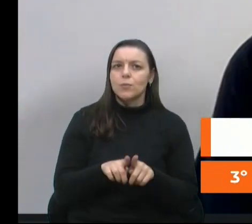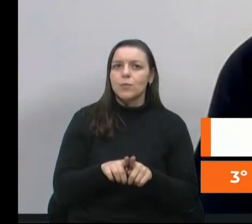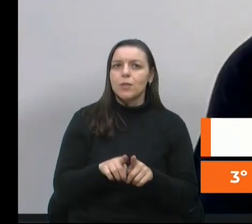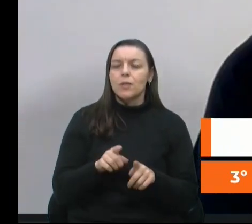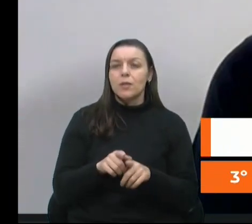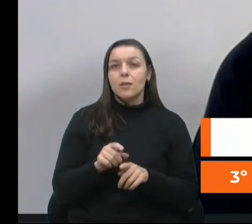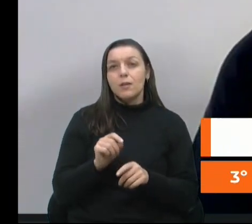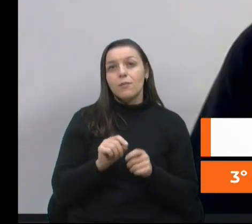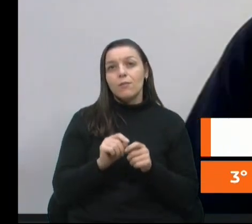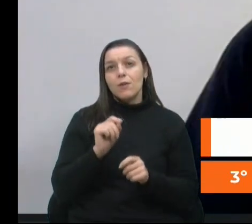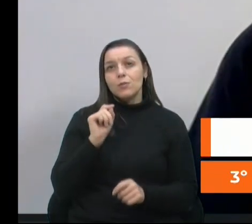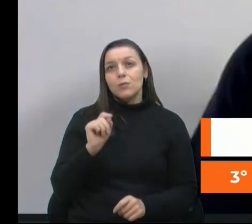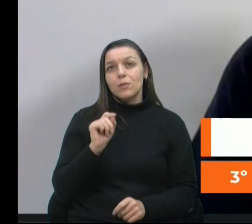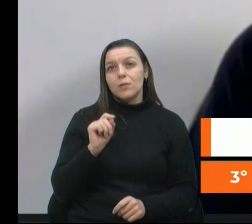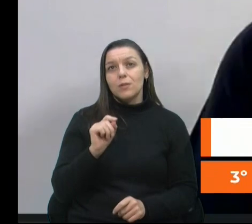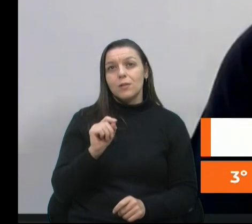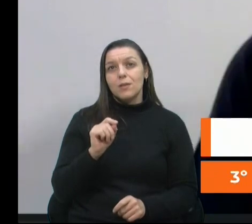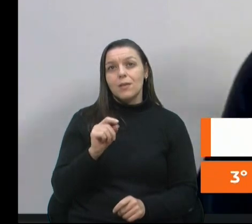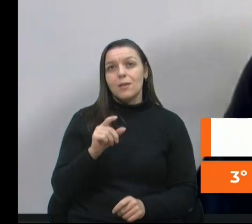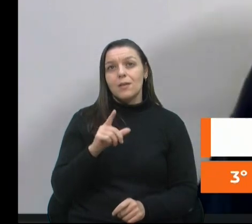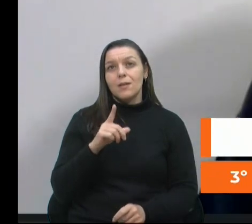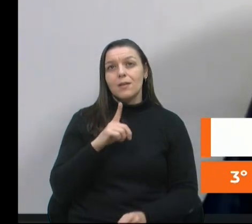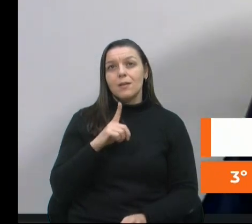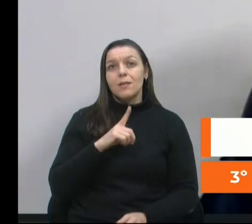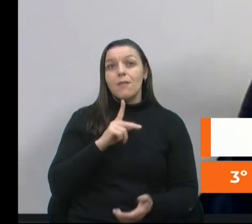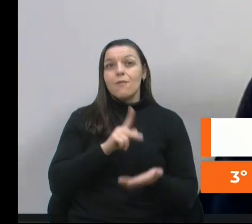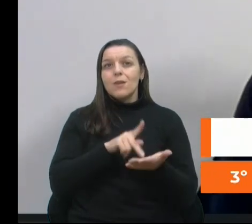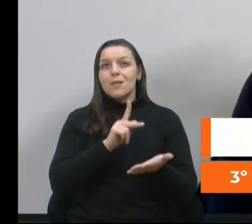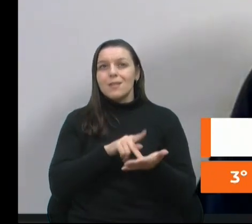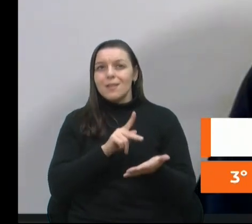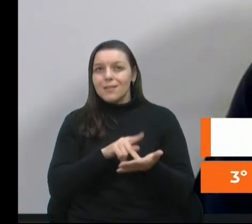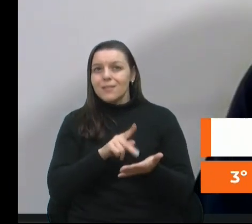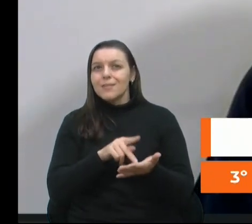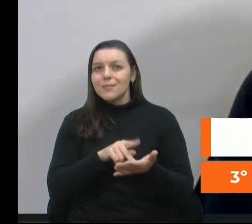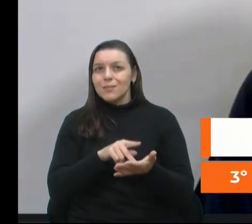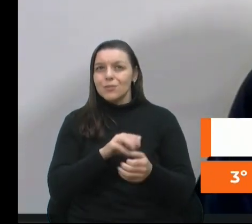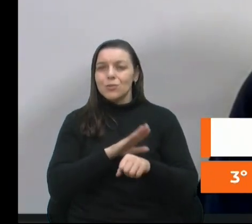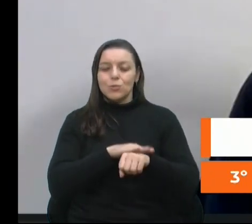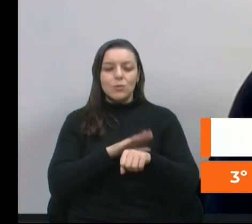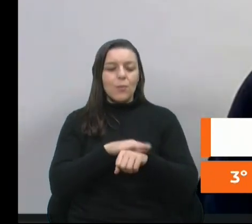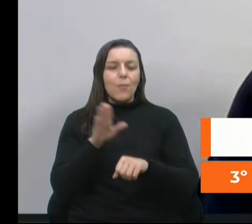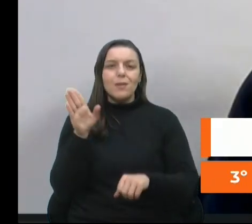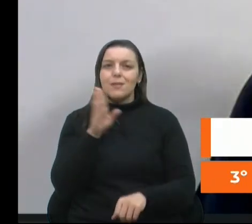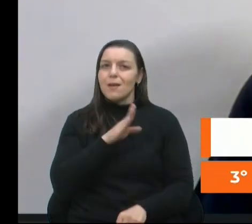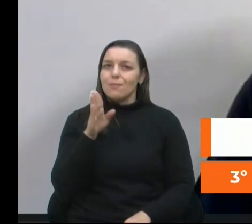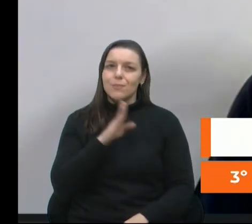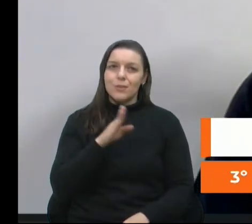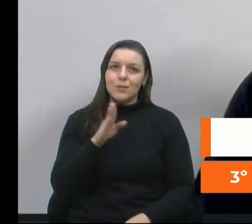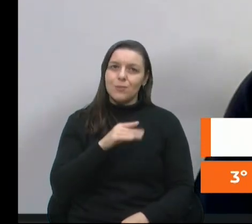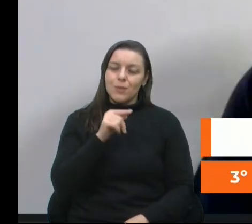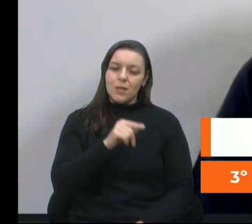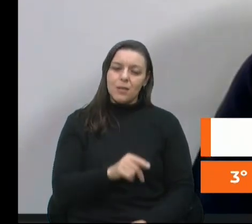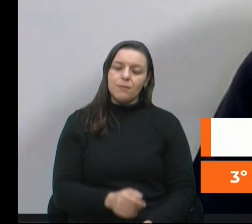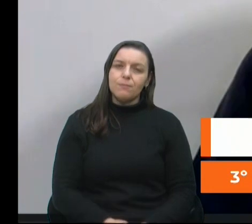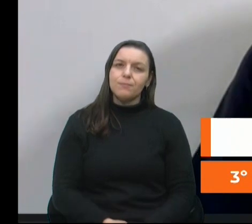e isso faz com que isso torne ainda mais verdades em um tempo muito mais rápido para